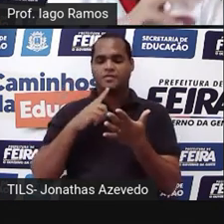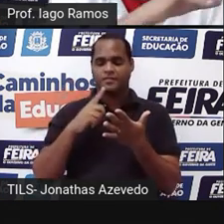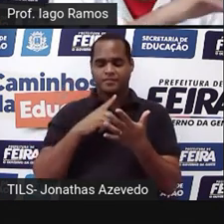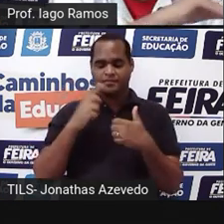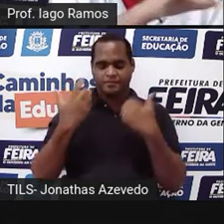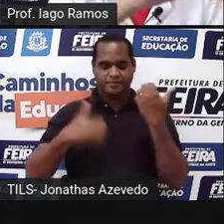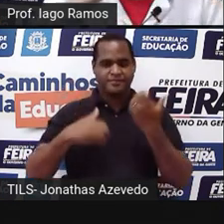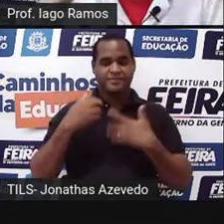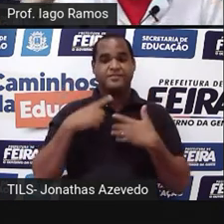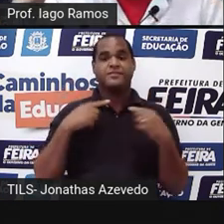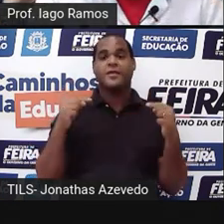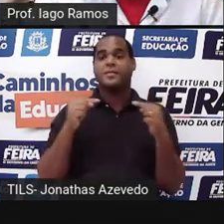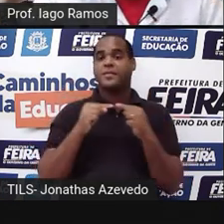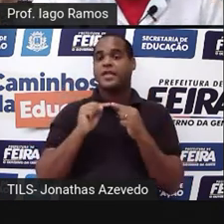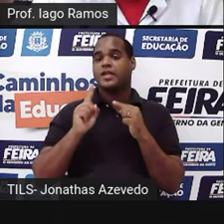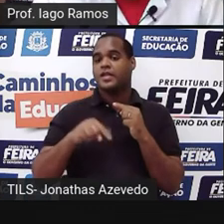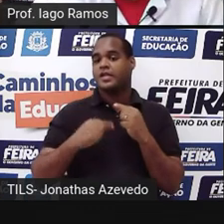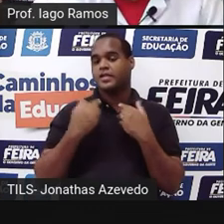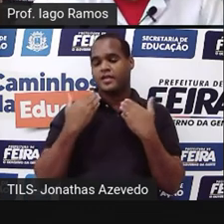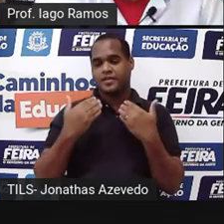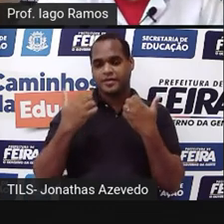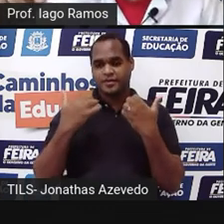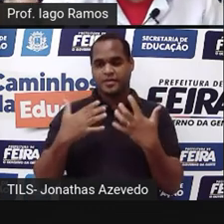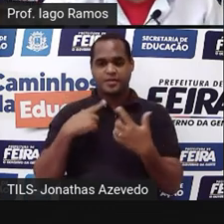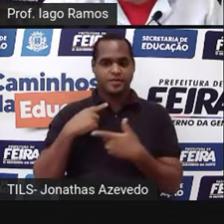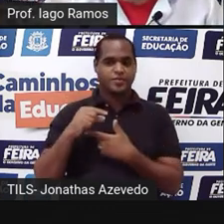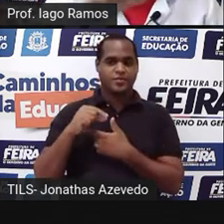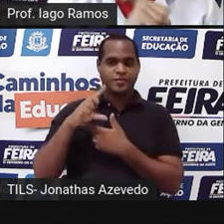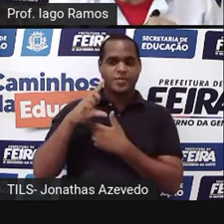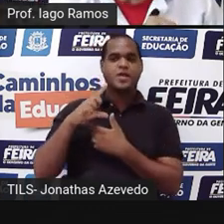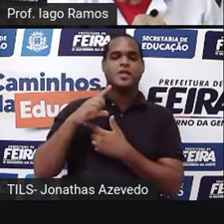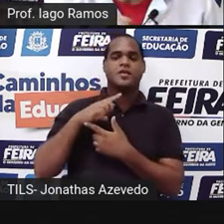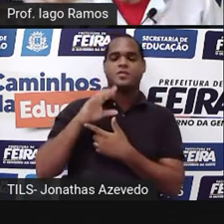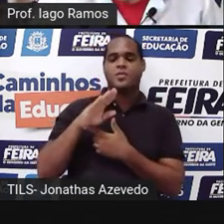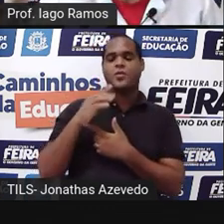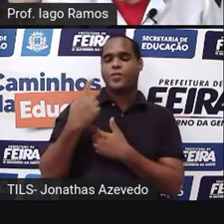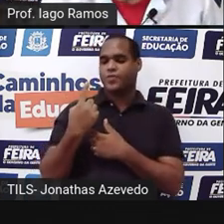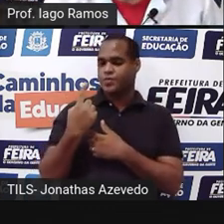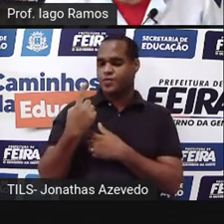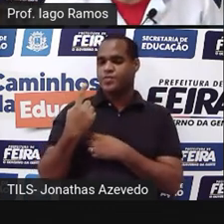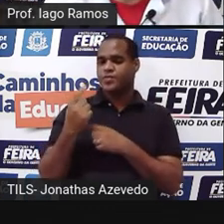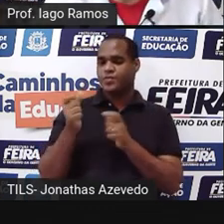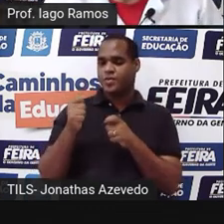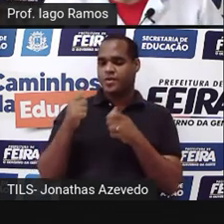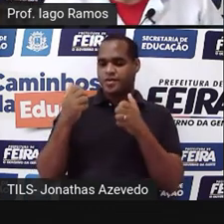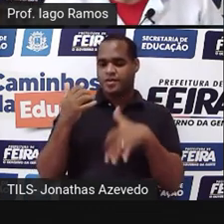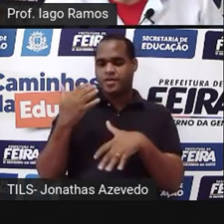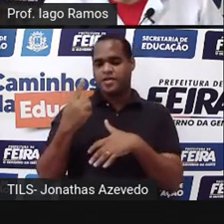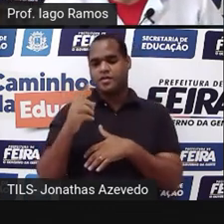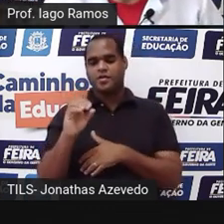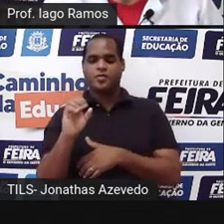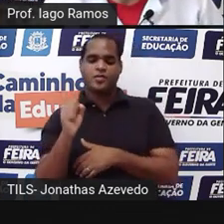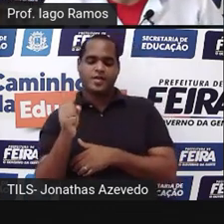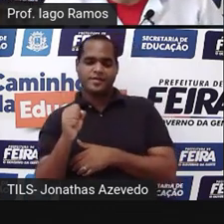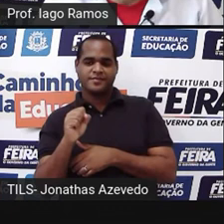menor, tem o correspondente no maior, chamado ali de B1, que está medindo 108.